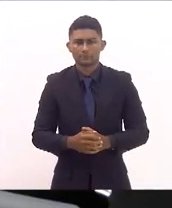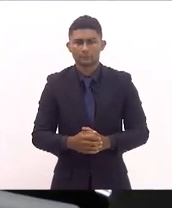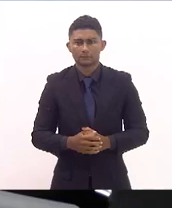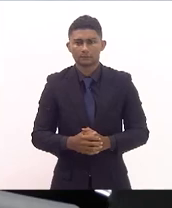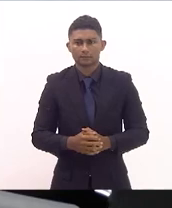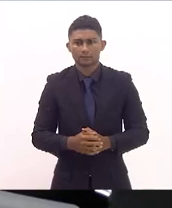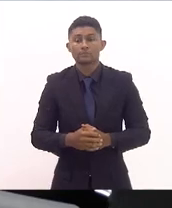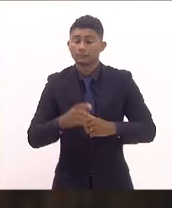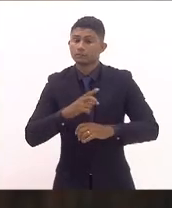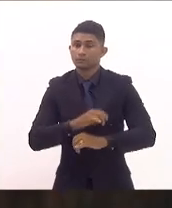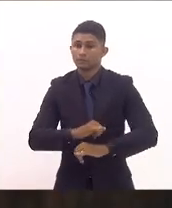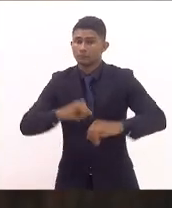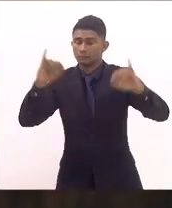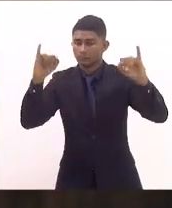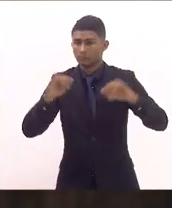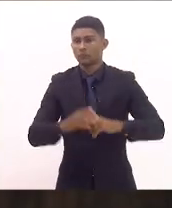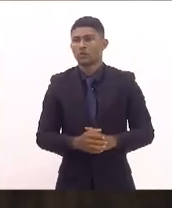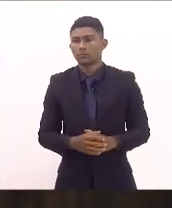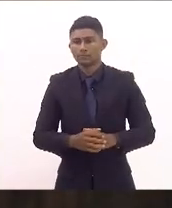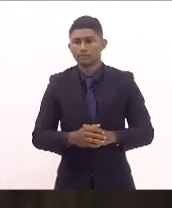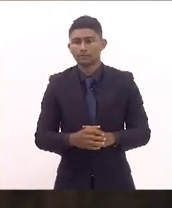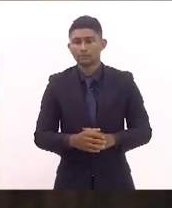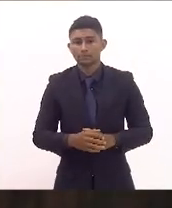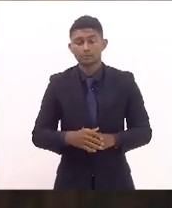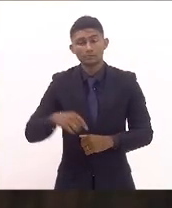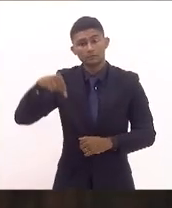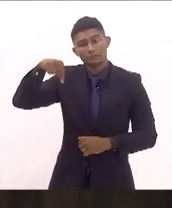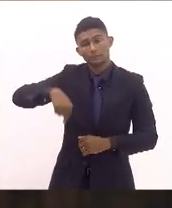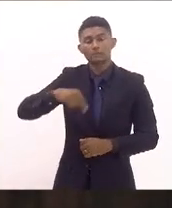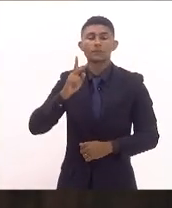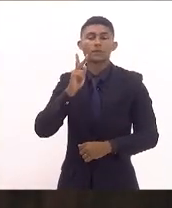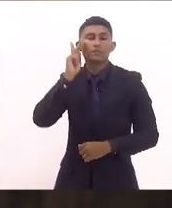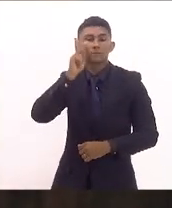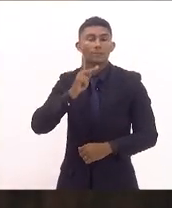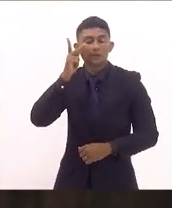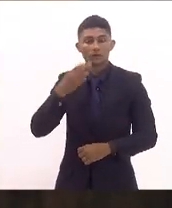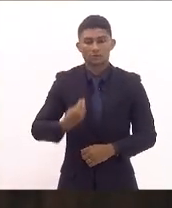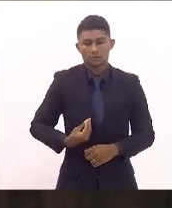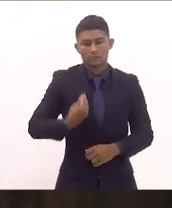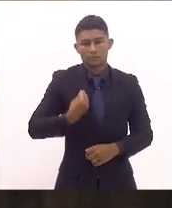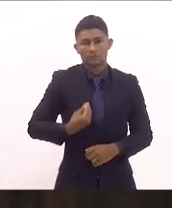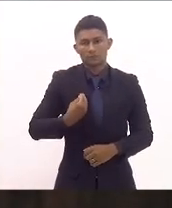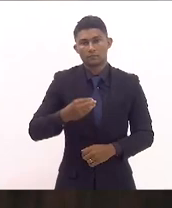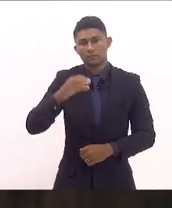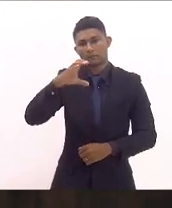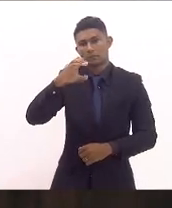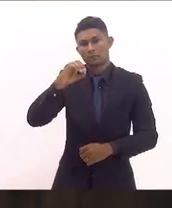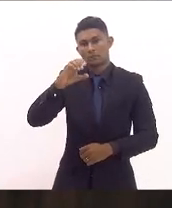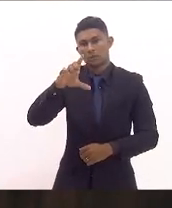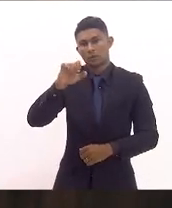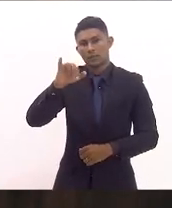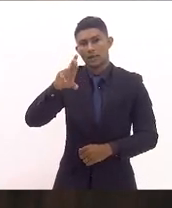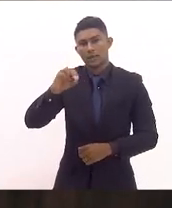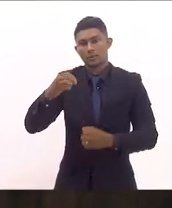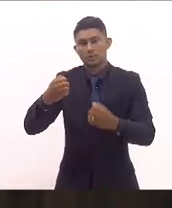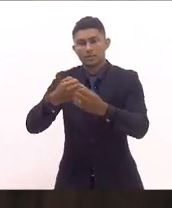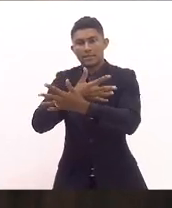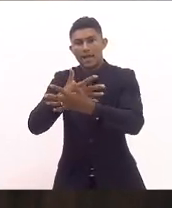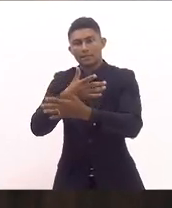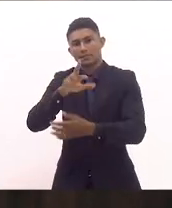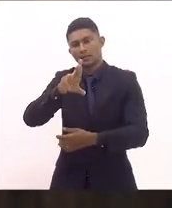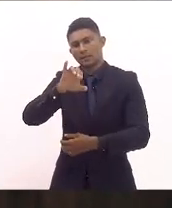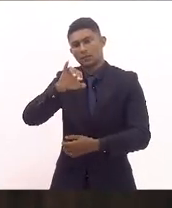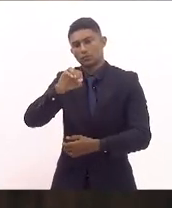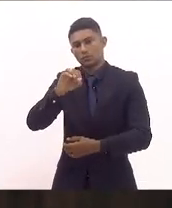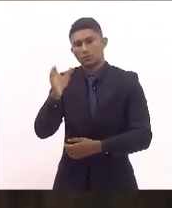gostaria de anunciar a presença do vereador coleiro de Rio das Flores aqui no nosso Parlamento seja muito